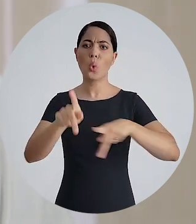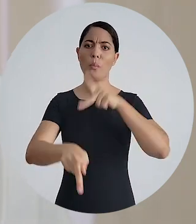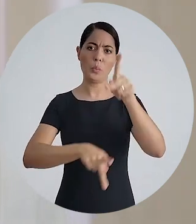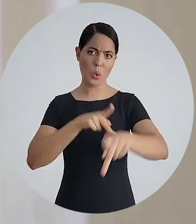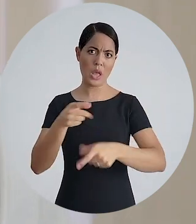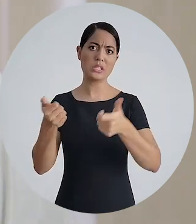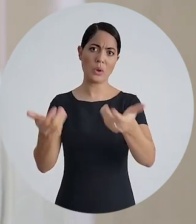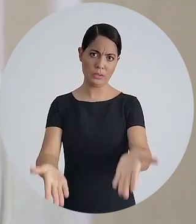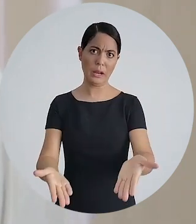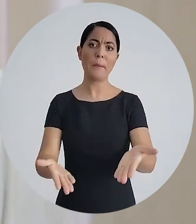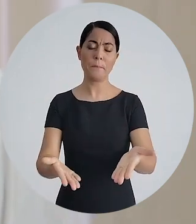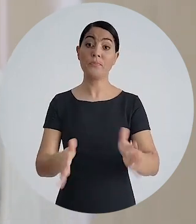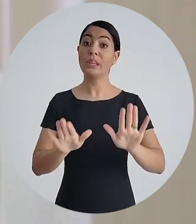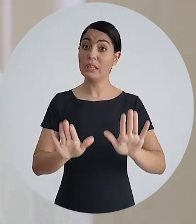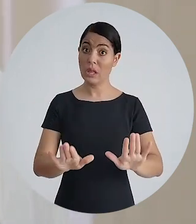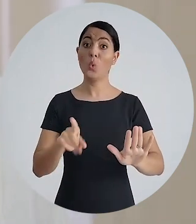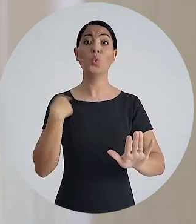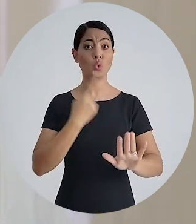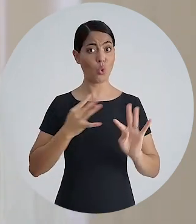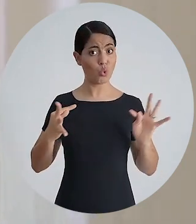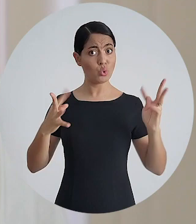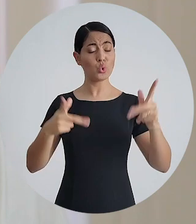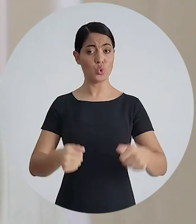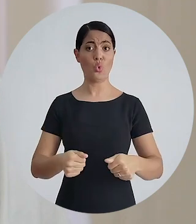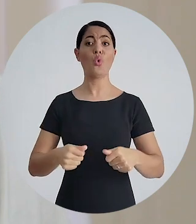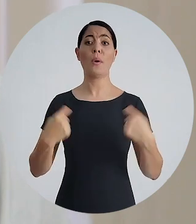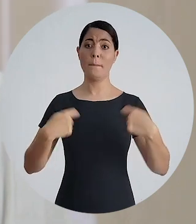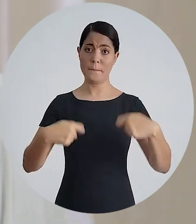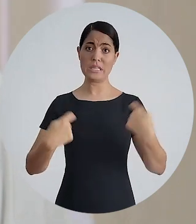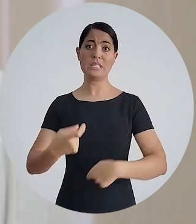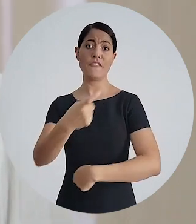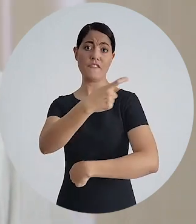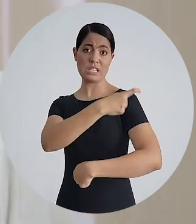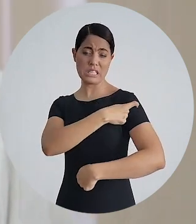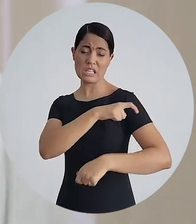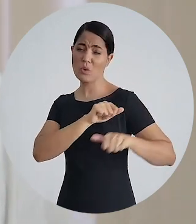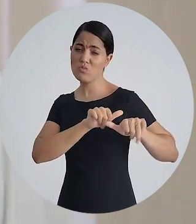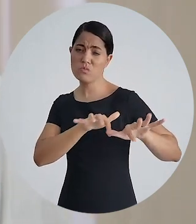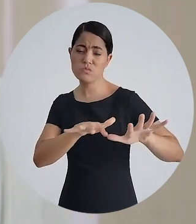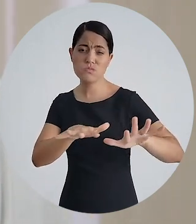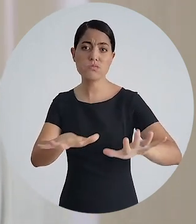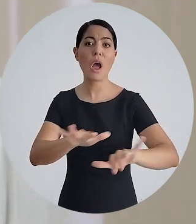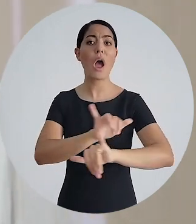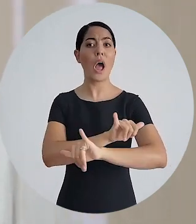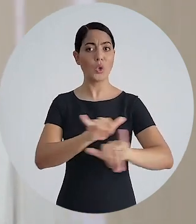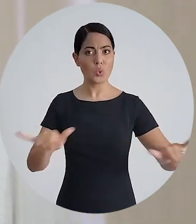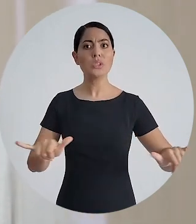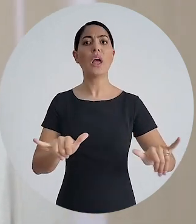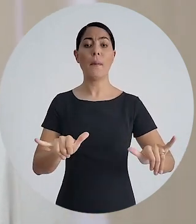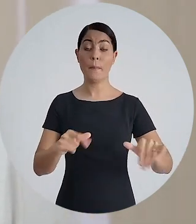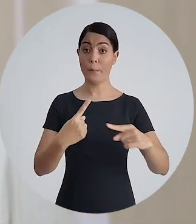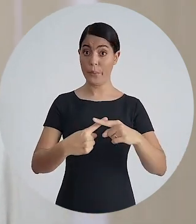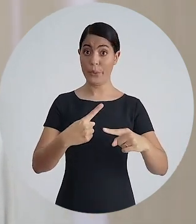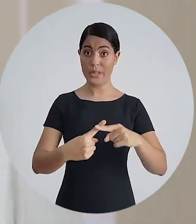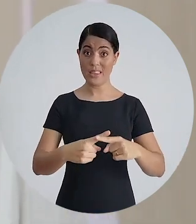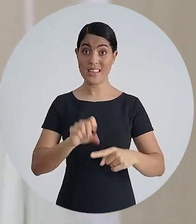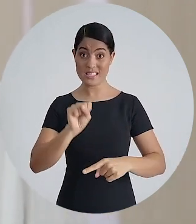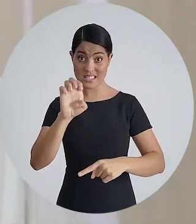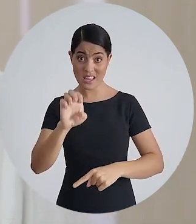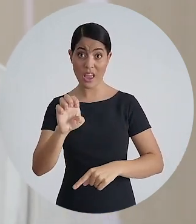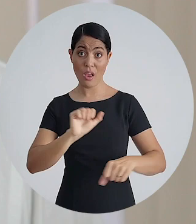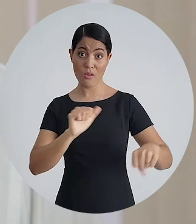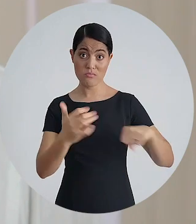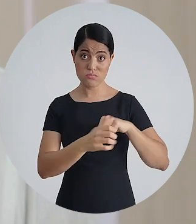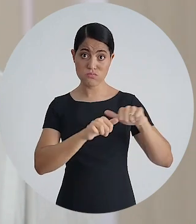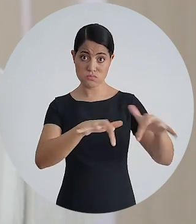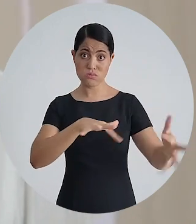à sua população. Todos devemos estar trabalhando pela vacinação. Essa pandemia só acabará com a vacinação